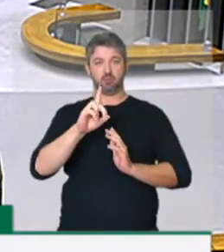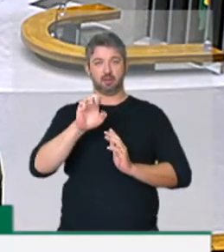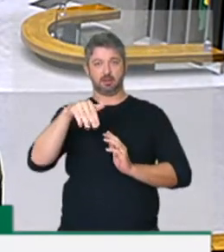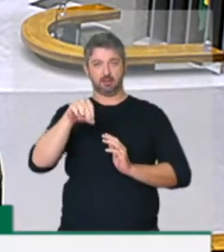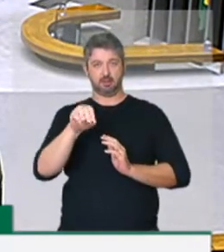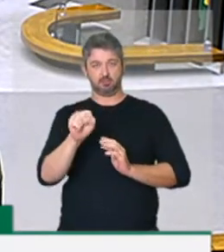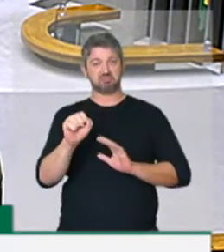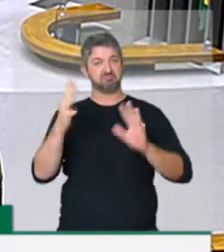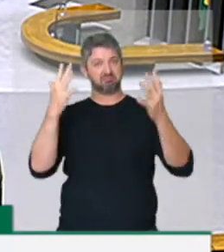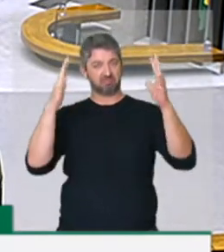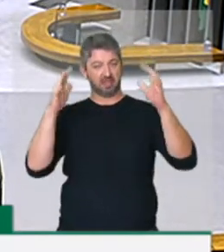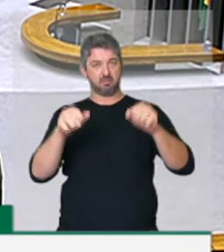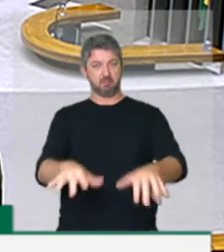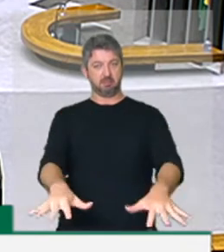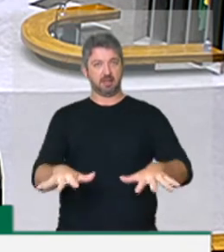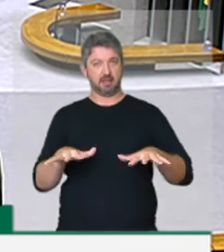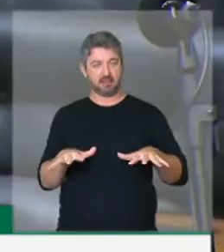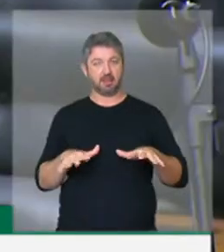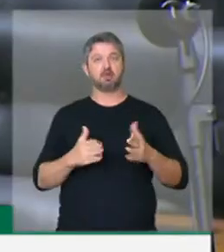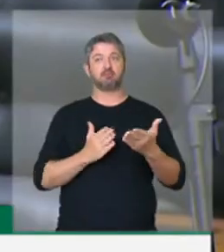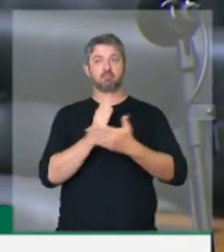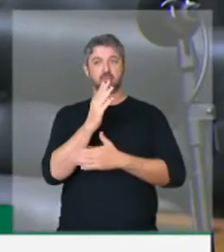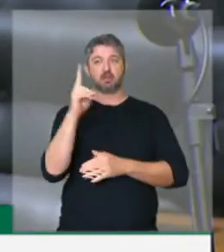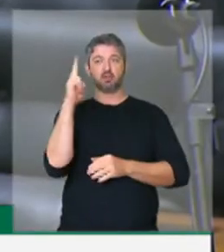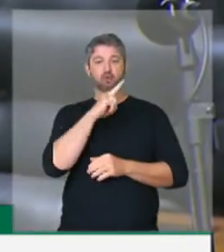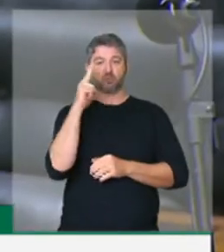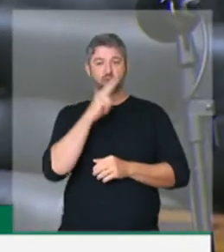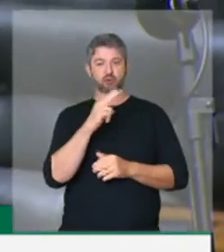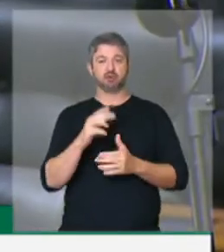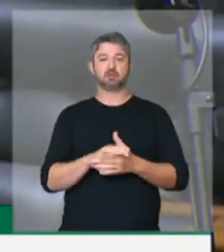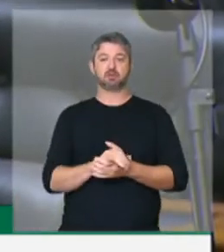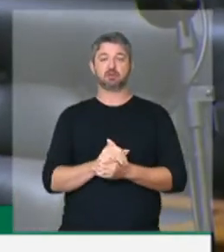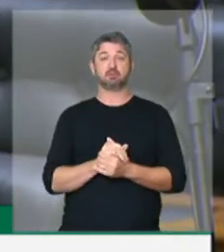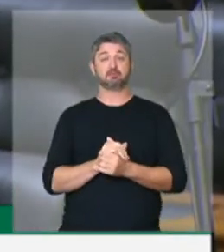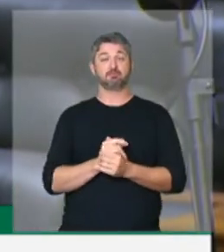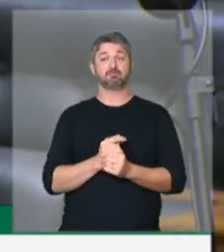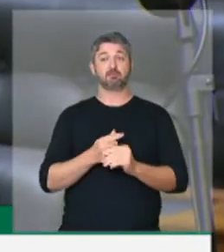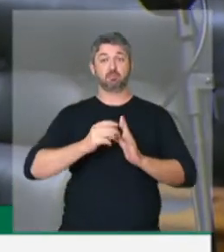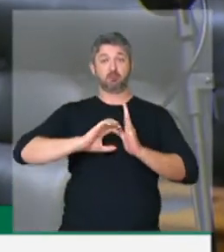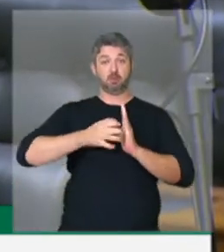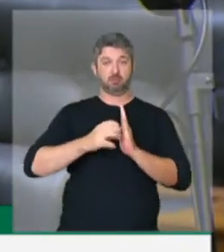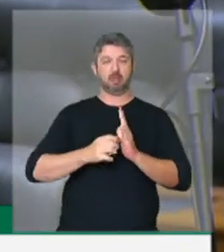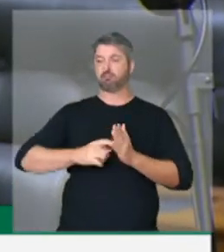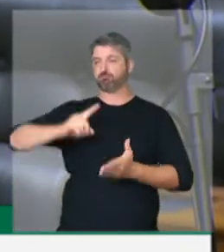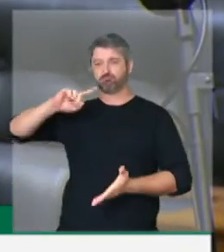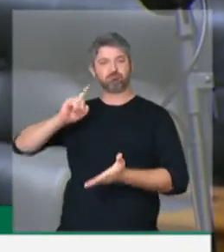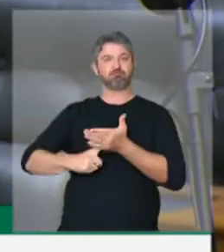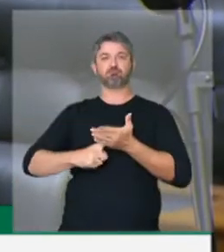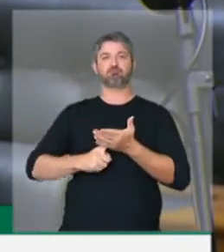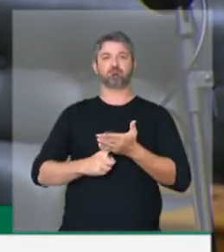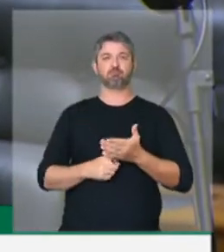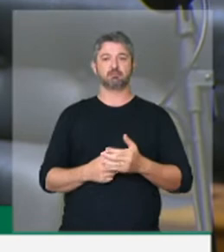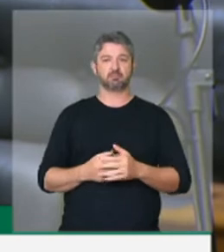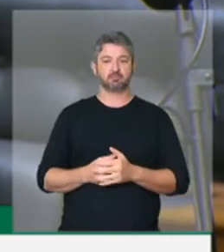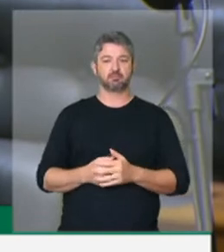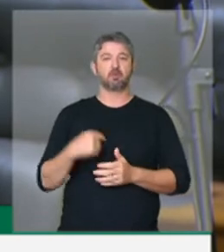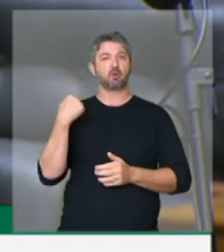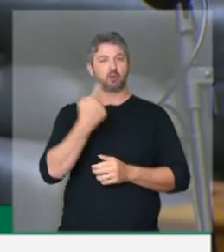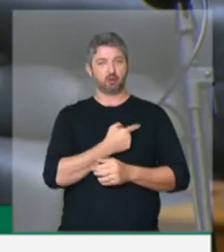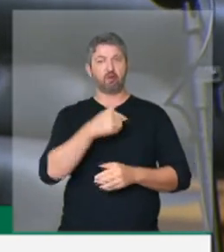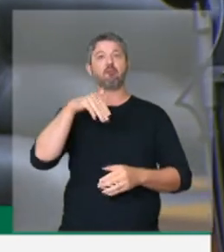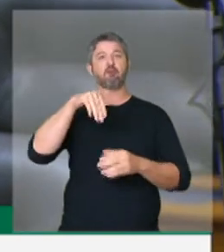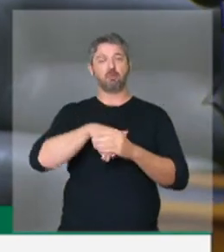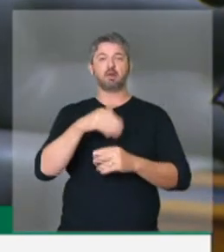aí todo o plenário pela aprovação dessa urgência e o partido Podemos fechou questão. Nós